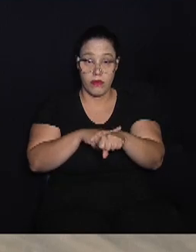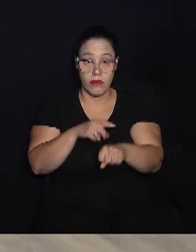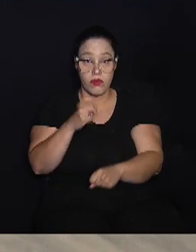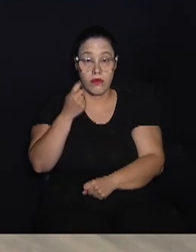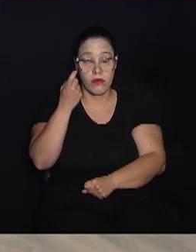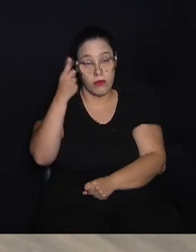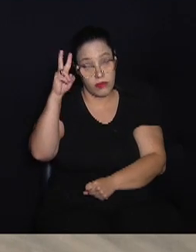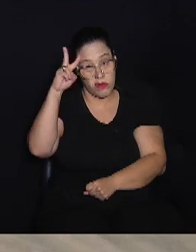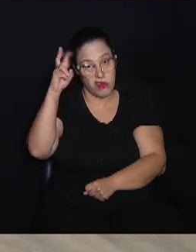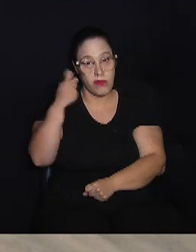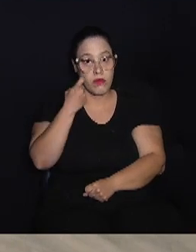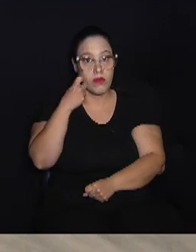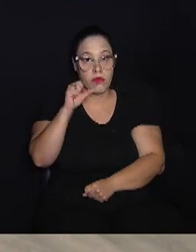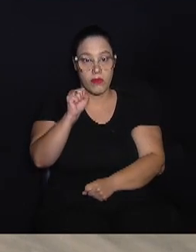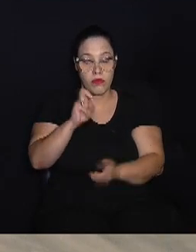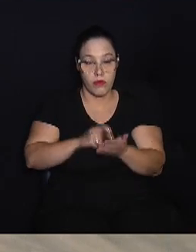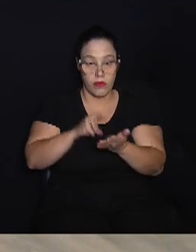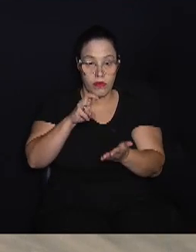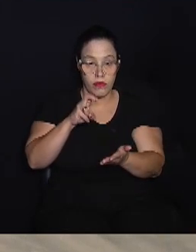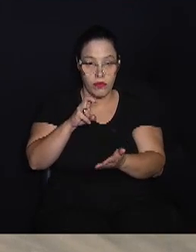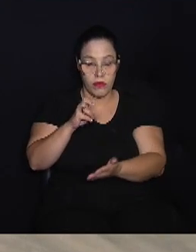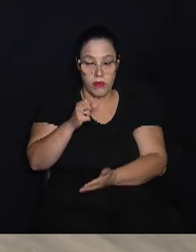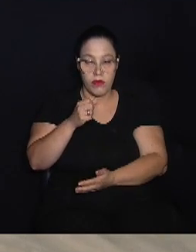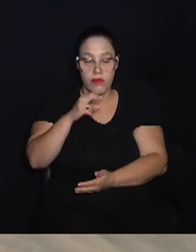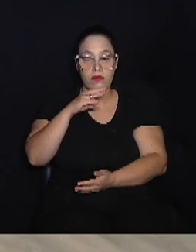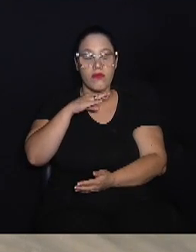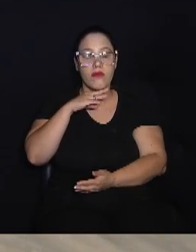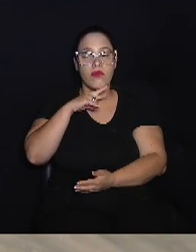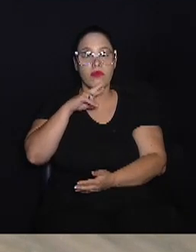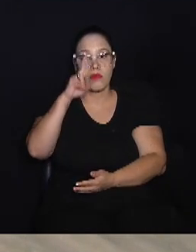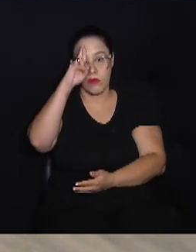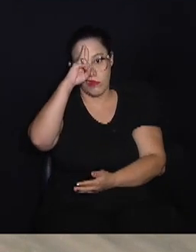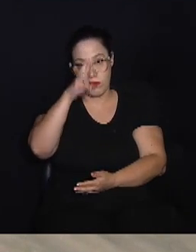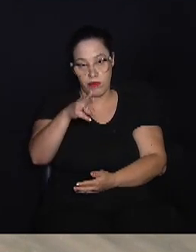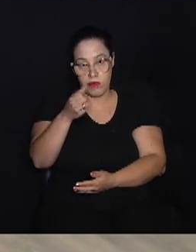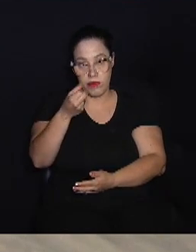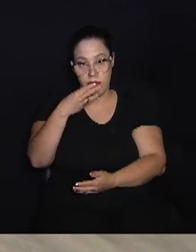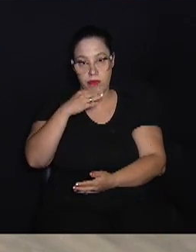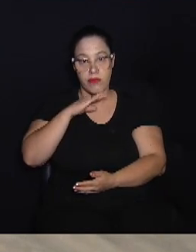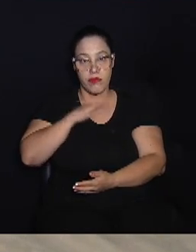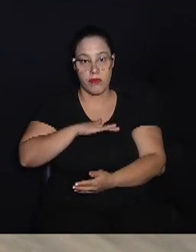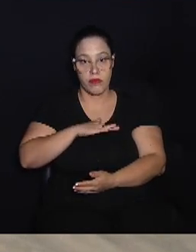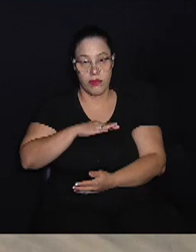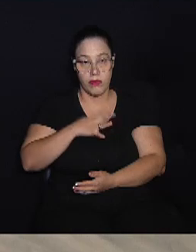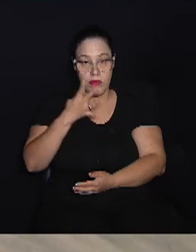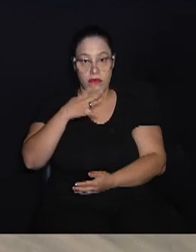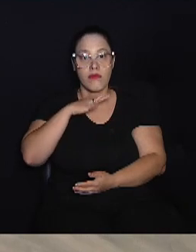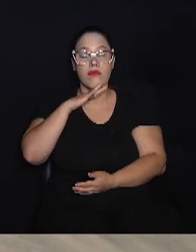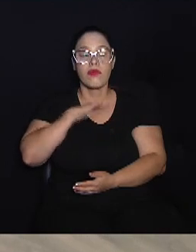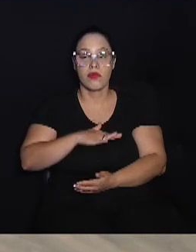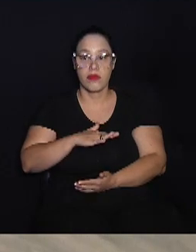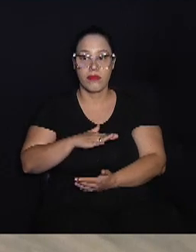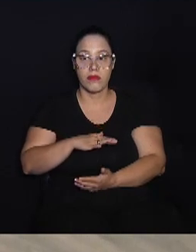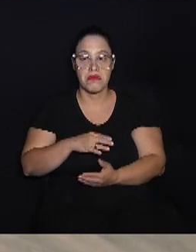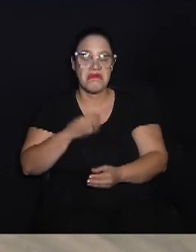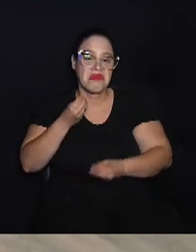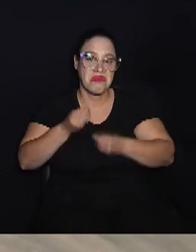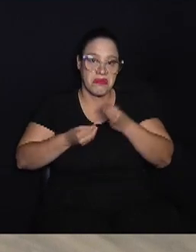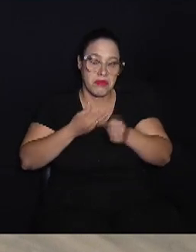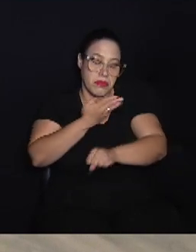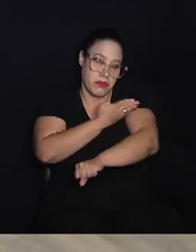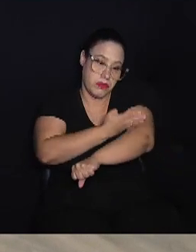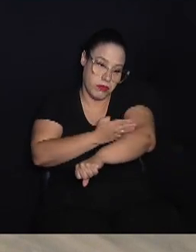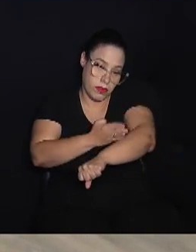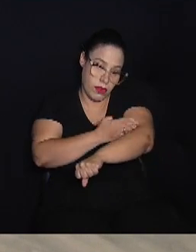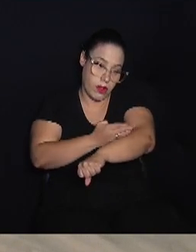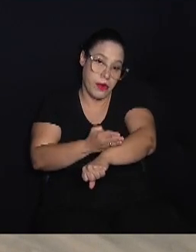segunda a sexta-feira, das 8 horas da manhã ao meio-dia e da 1 da tarde às 4 horas. E como de costume, os